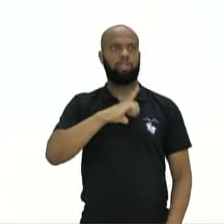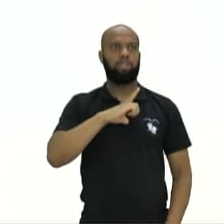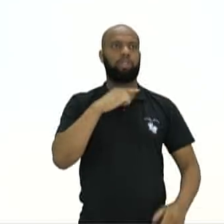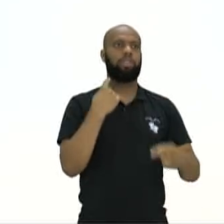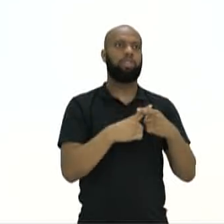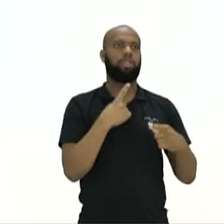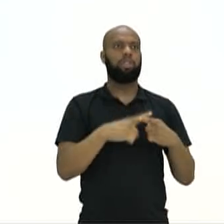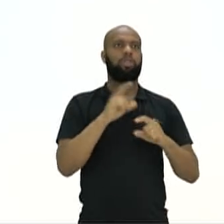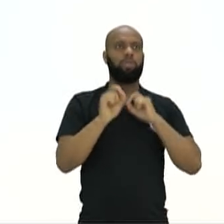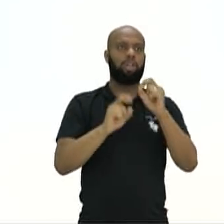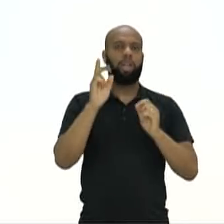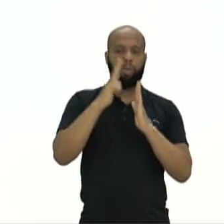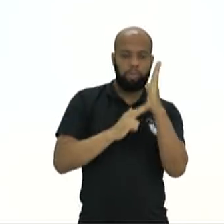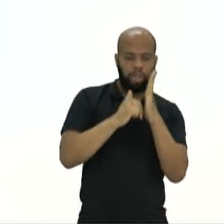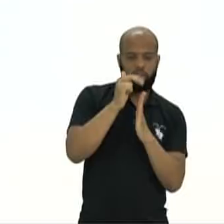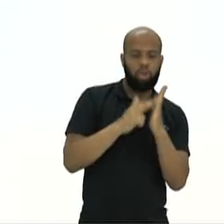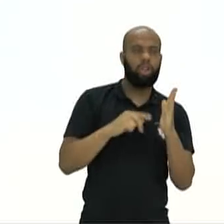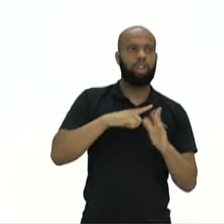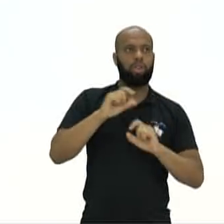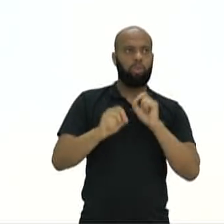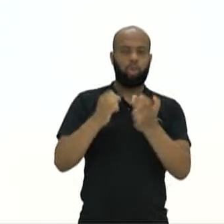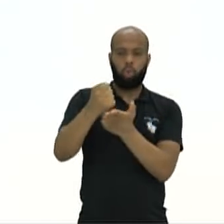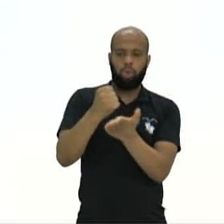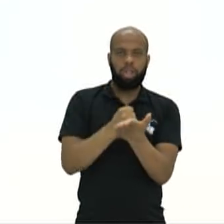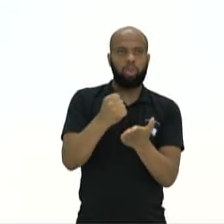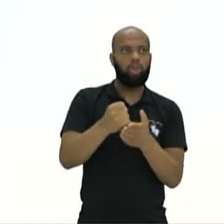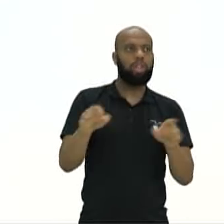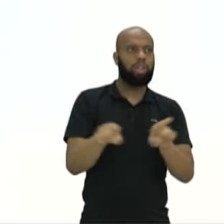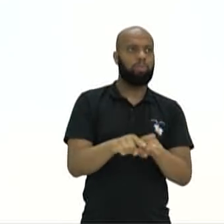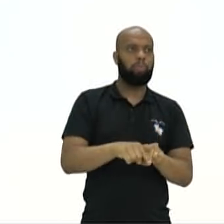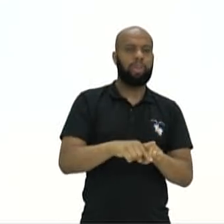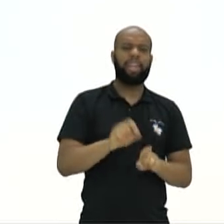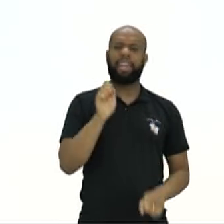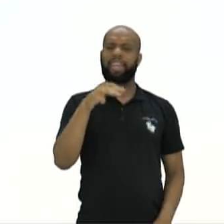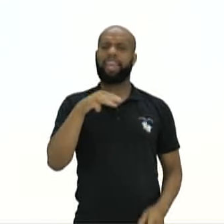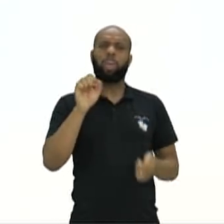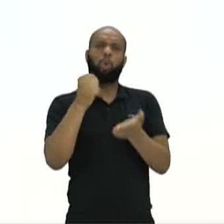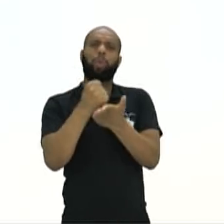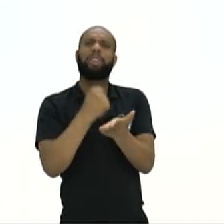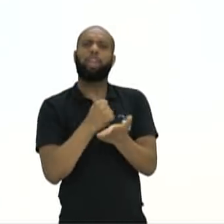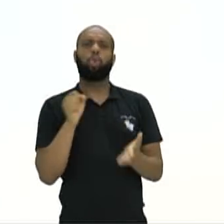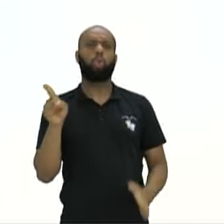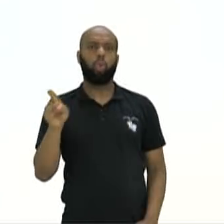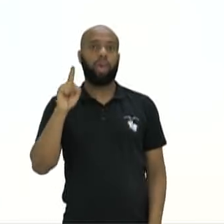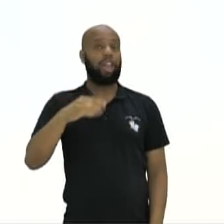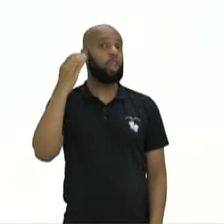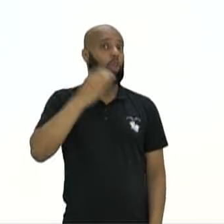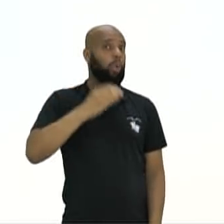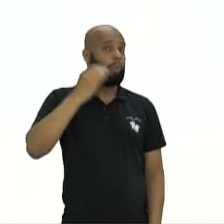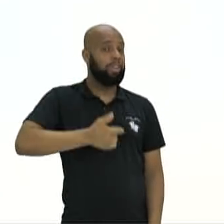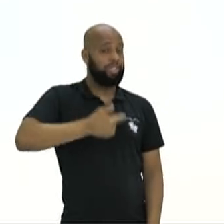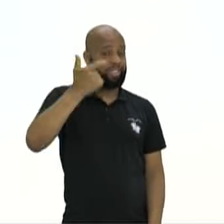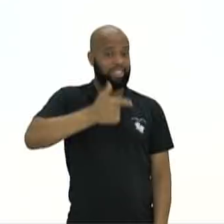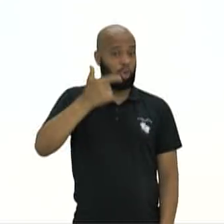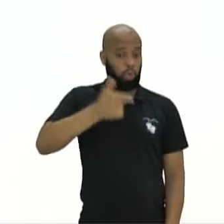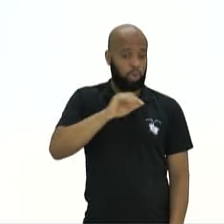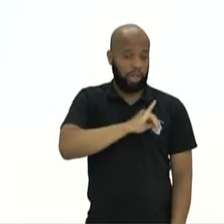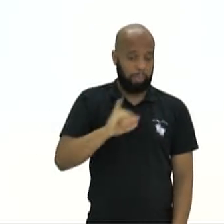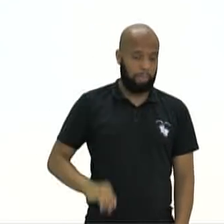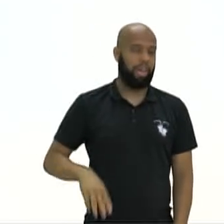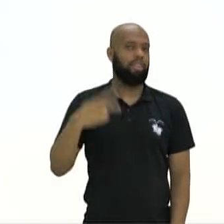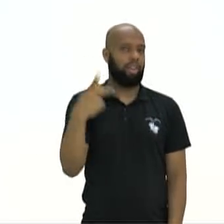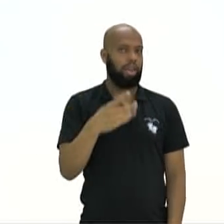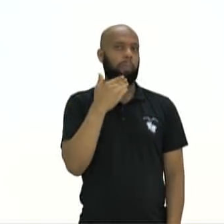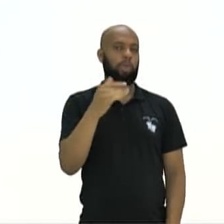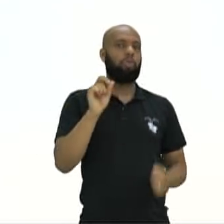porque é um pintor que está sendo contratado, inclusive, pelo próprio governo de Dom Pedro II, né, do Segundo Império,